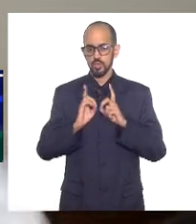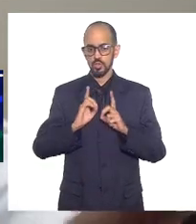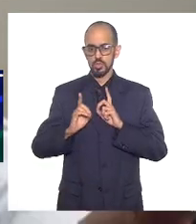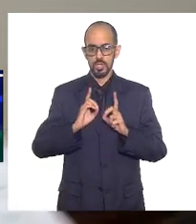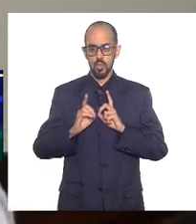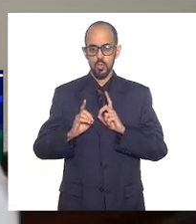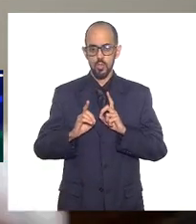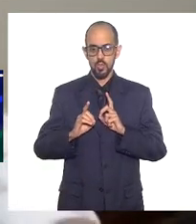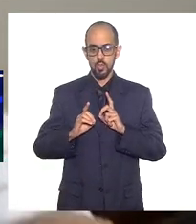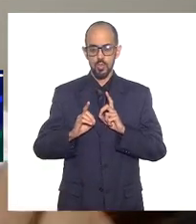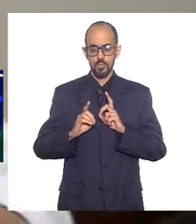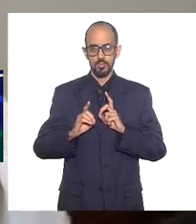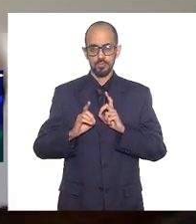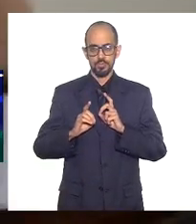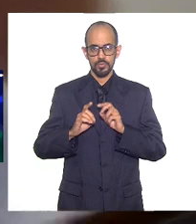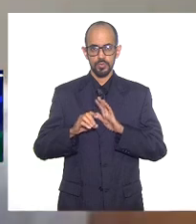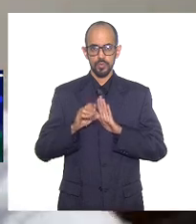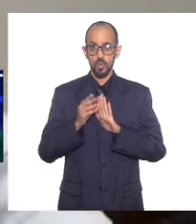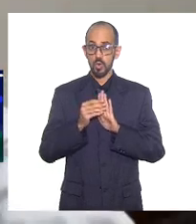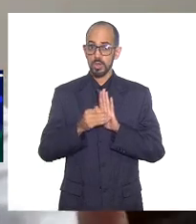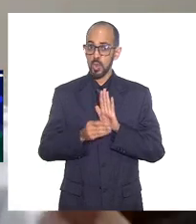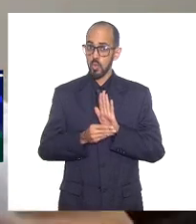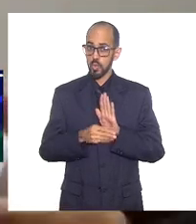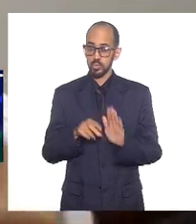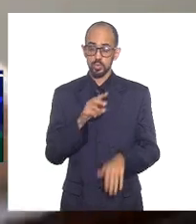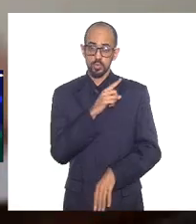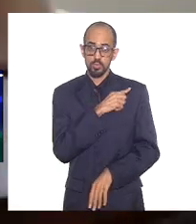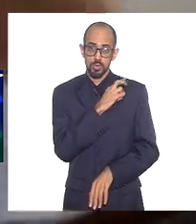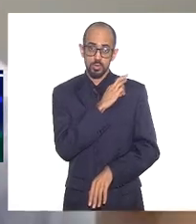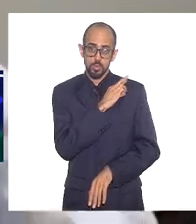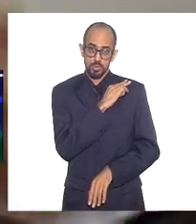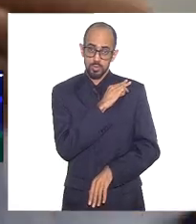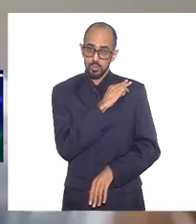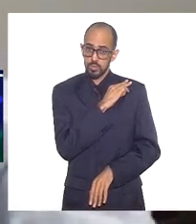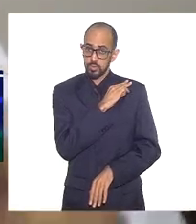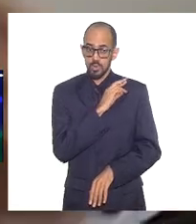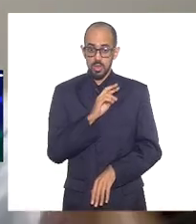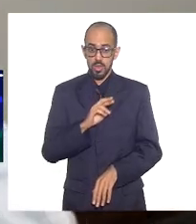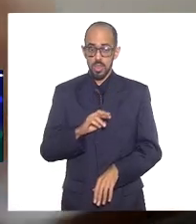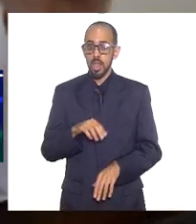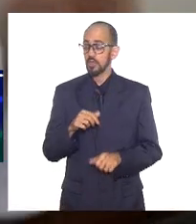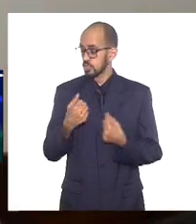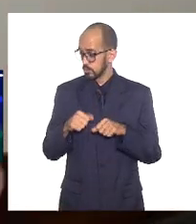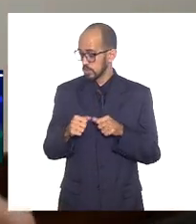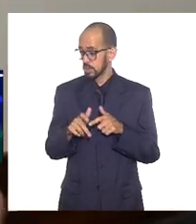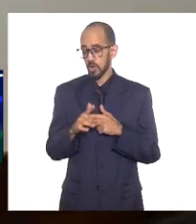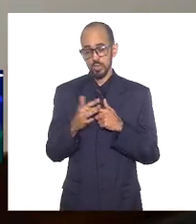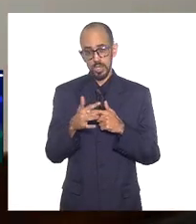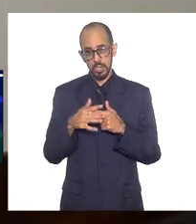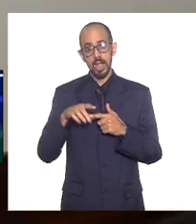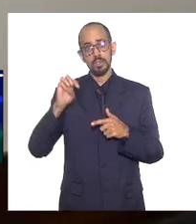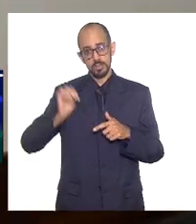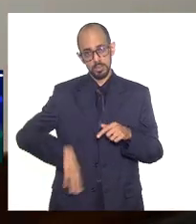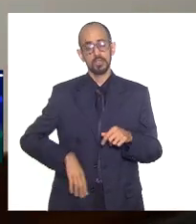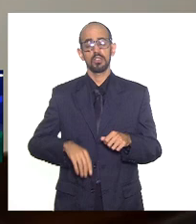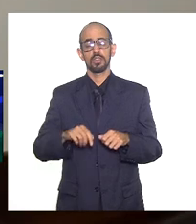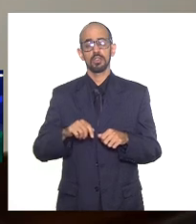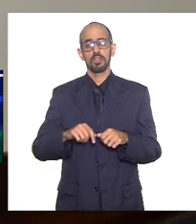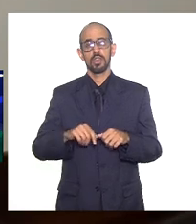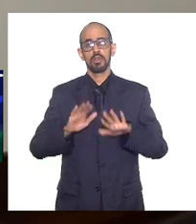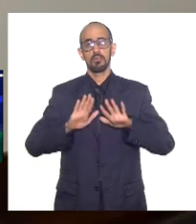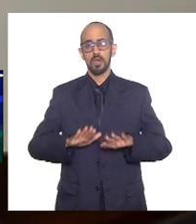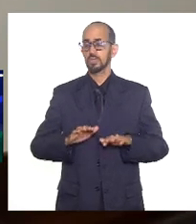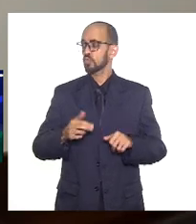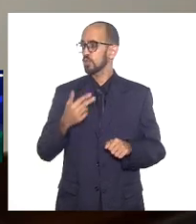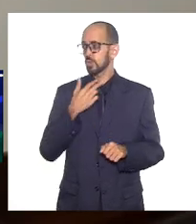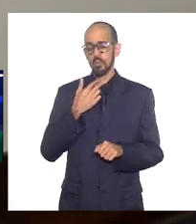currículo do ensino médio, não se trata disso. Podemos discutir o currículo do ensino médio e buscar os aperfeiçoamentos necessários, mas é claro que sim. O que a gente não